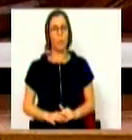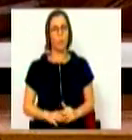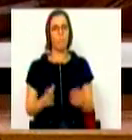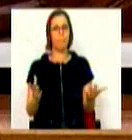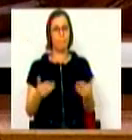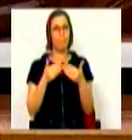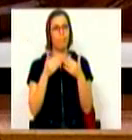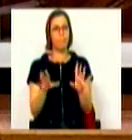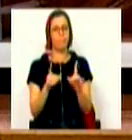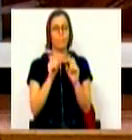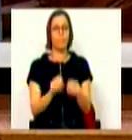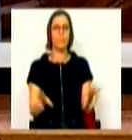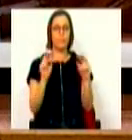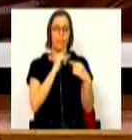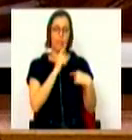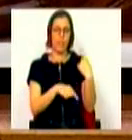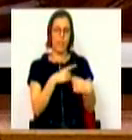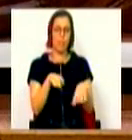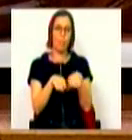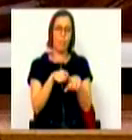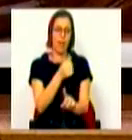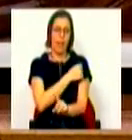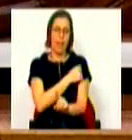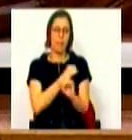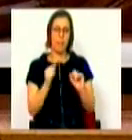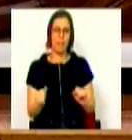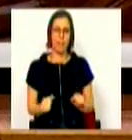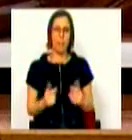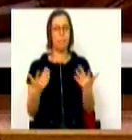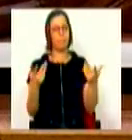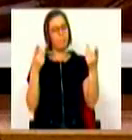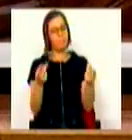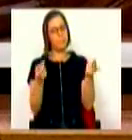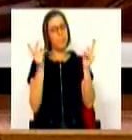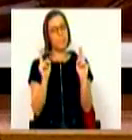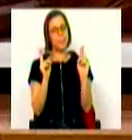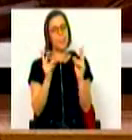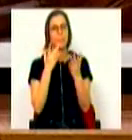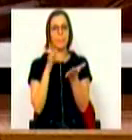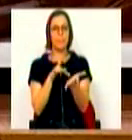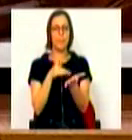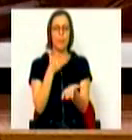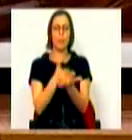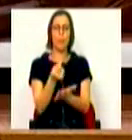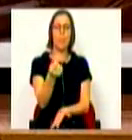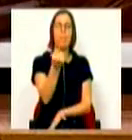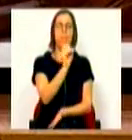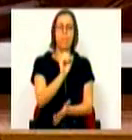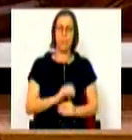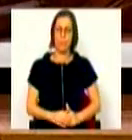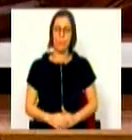do lançamento de uma nova geração de políticas de habitação, da disponibilização dos manuais escolares